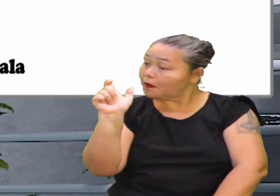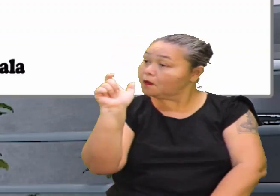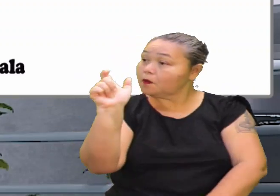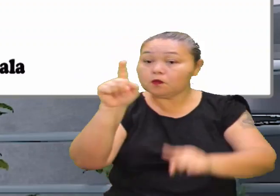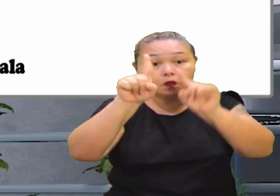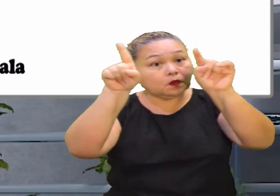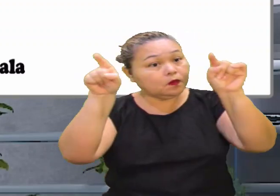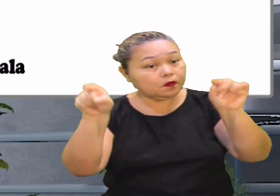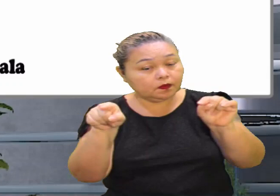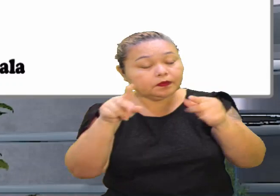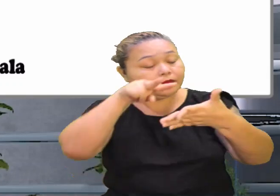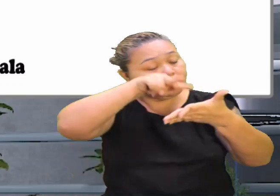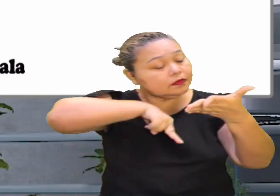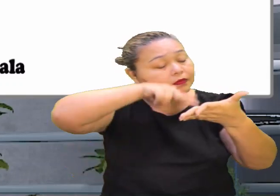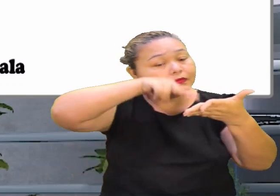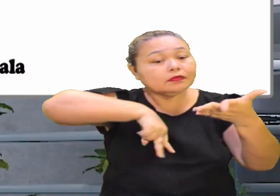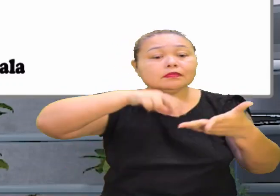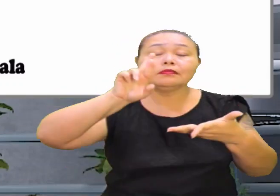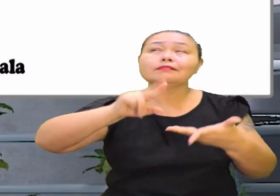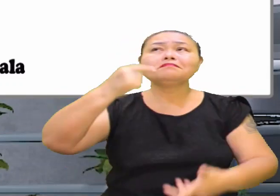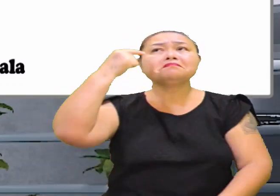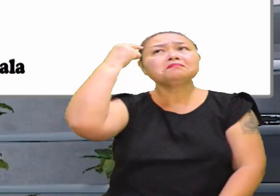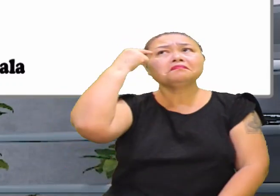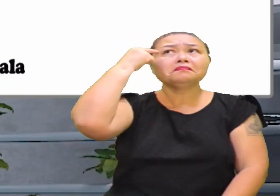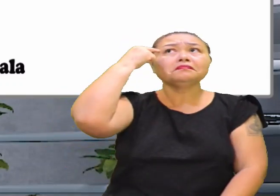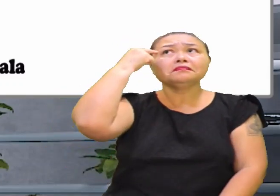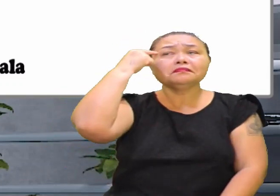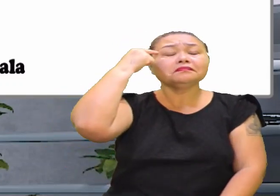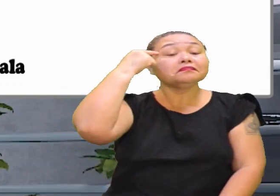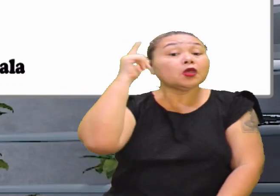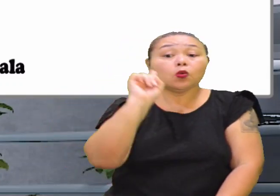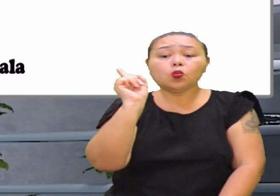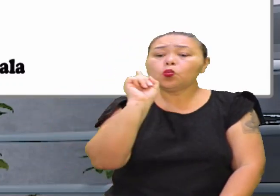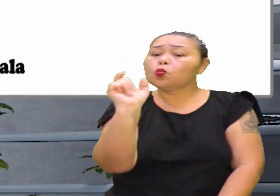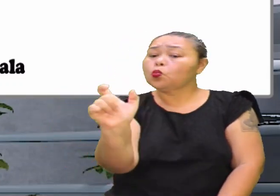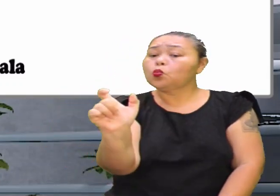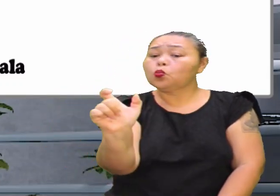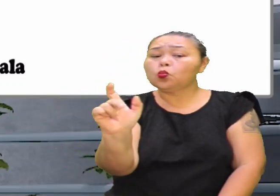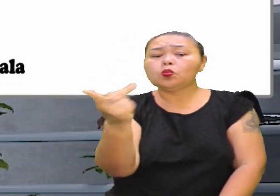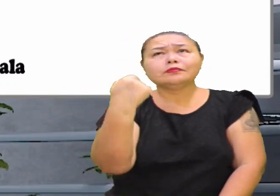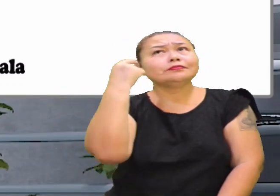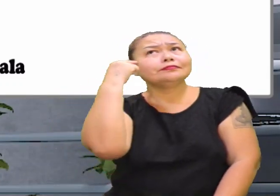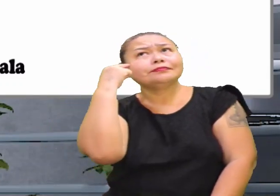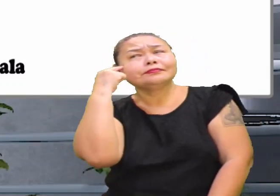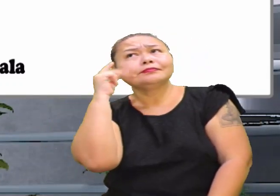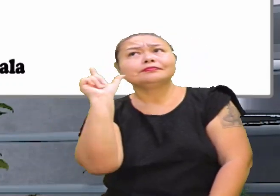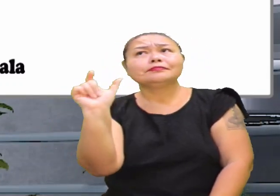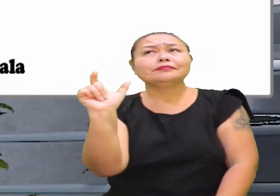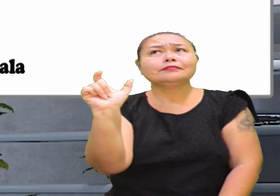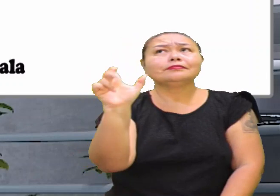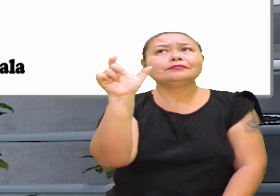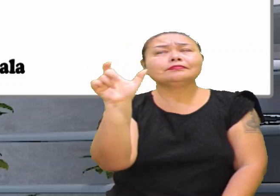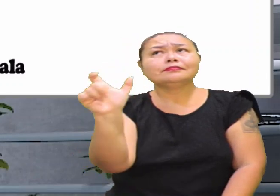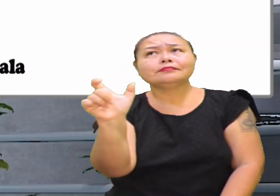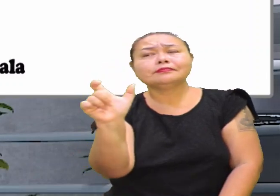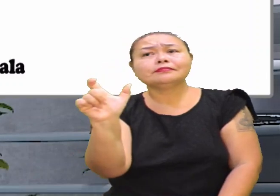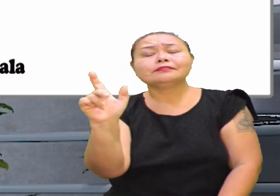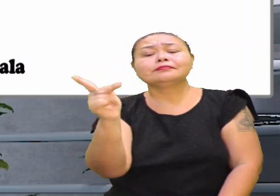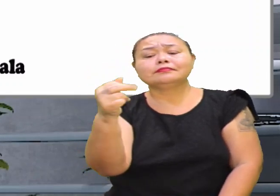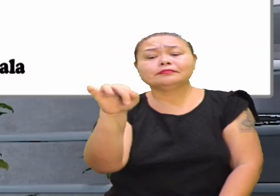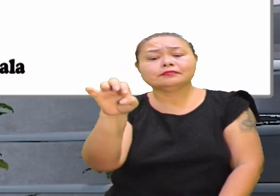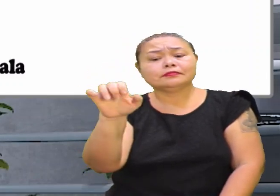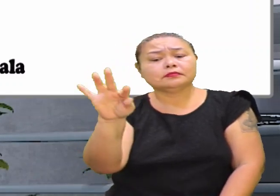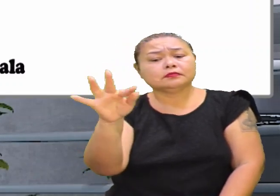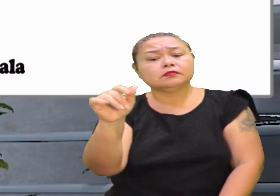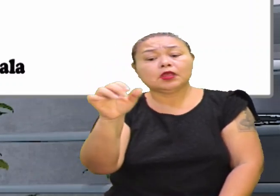Vamos colocar a resposta. Desculpa, vamos colocar a pergunta. Eu vou ler a pergunta, depois nós vamos